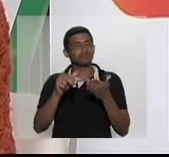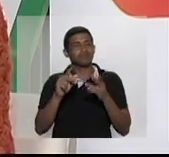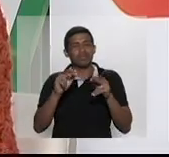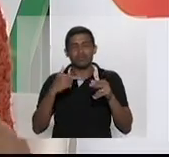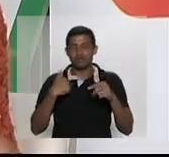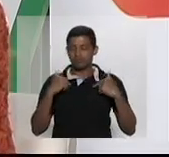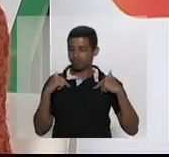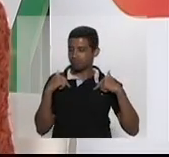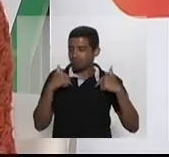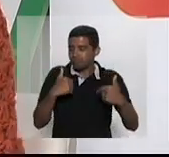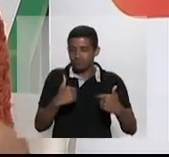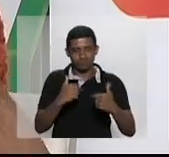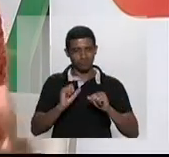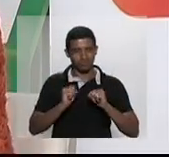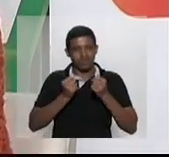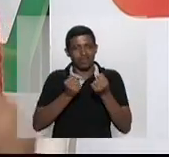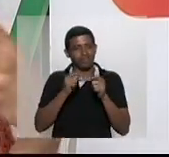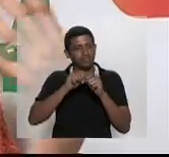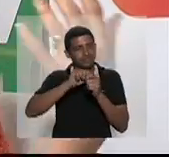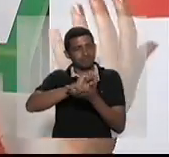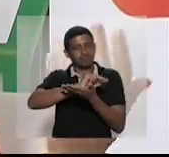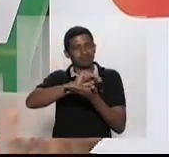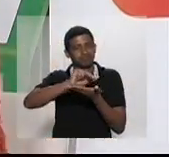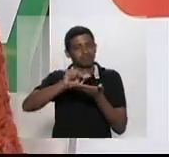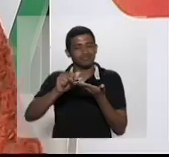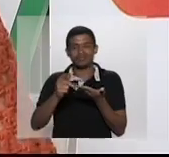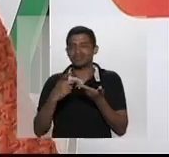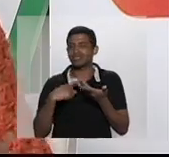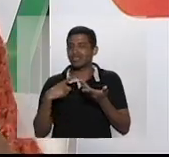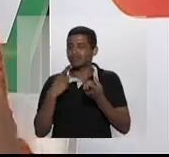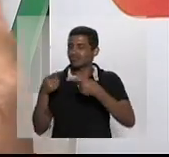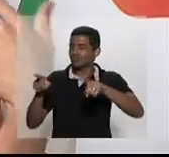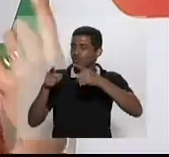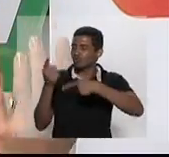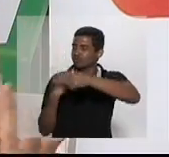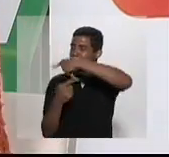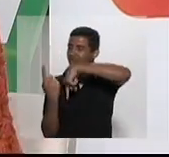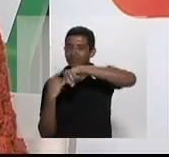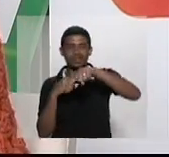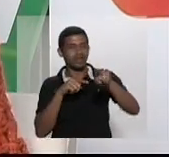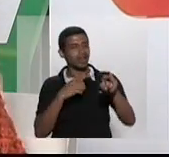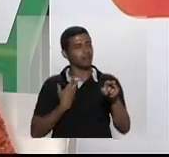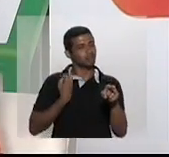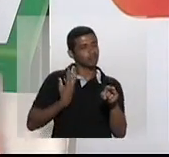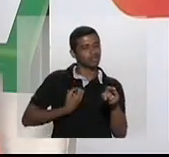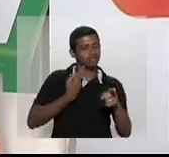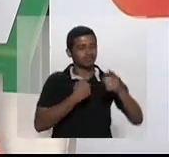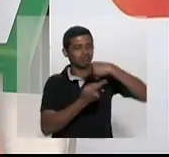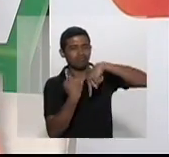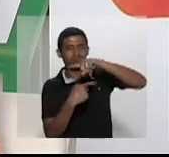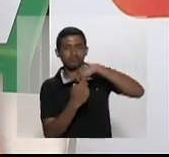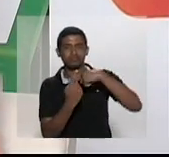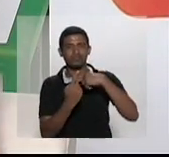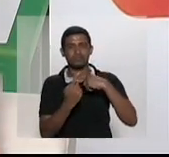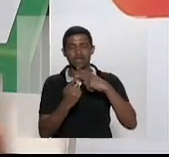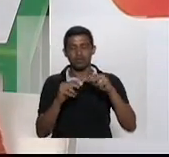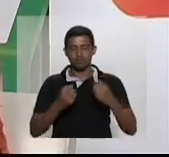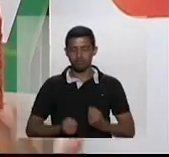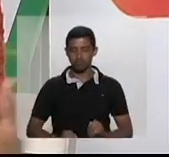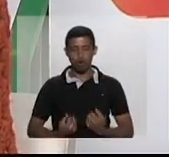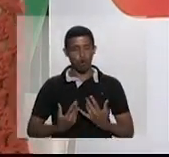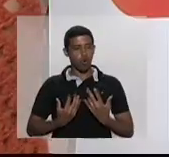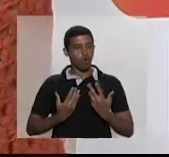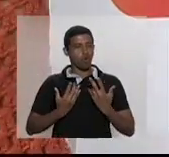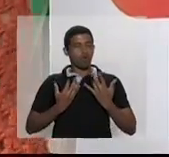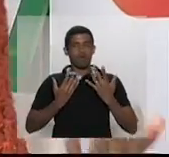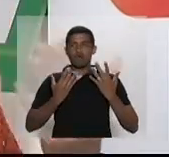realizando isso que ela, né, indica pra gente, se envolve com a música, se envolve com a poesia, é que eu deixo aflorar,